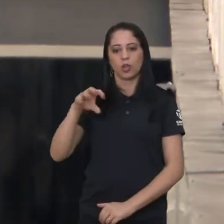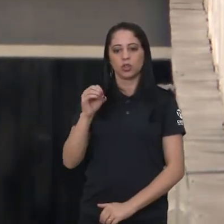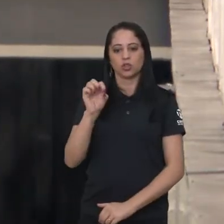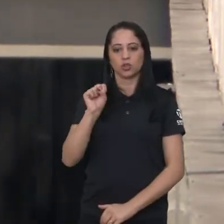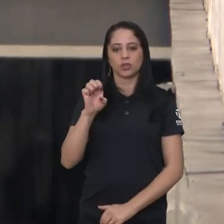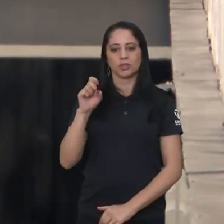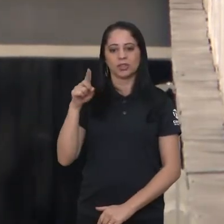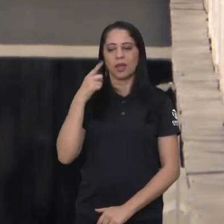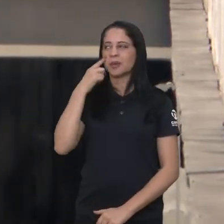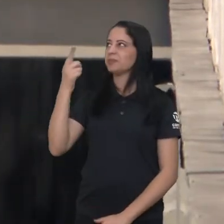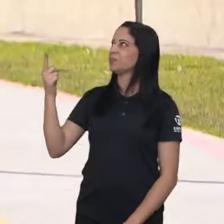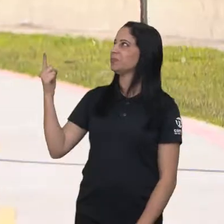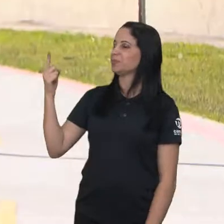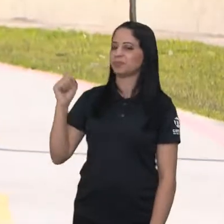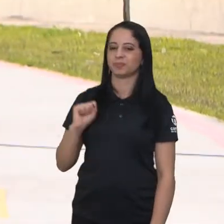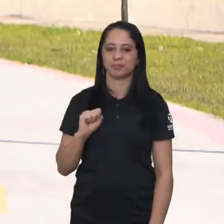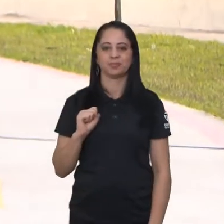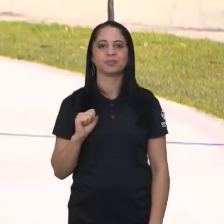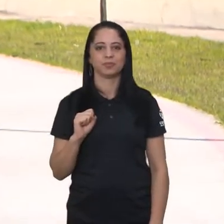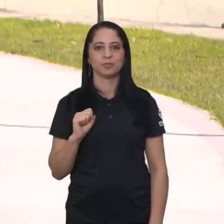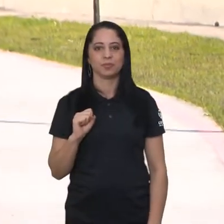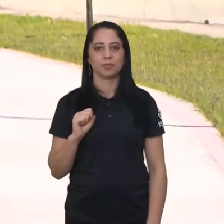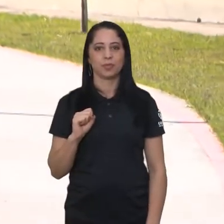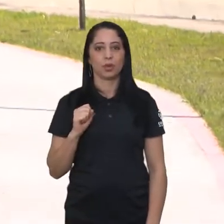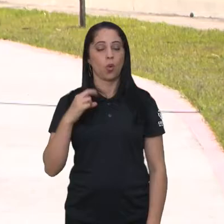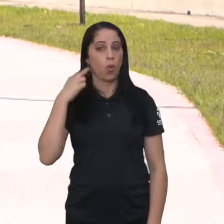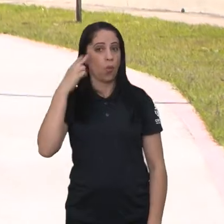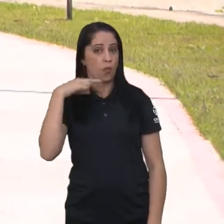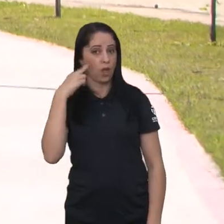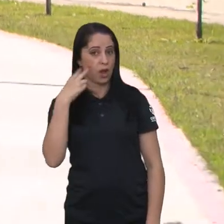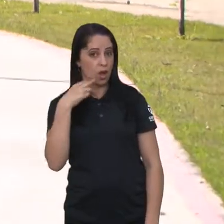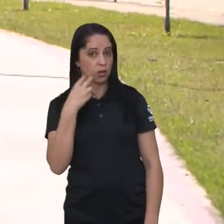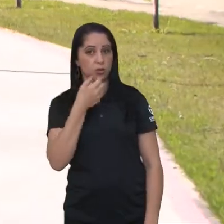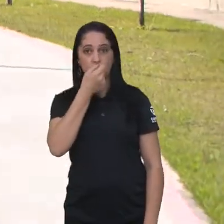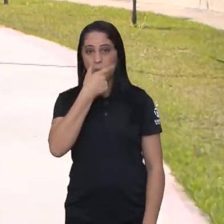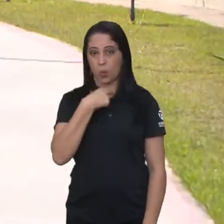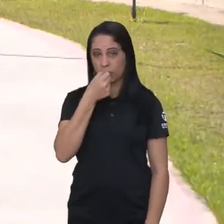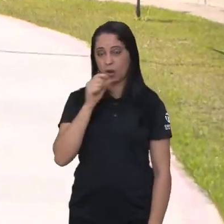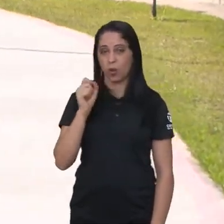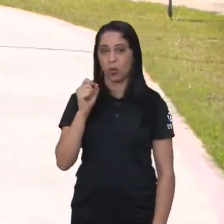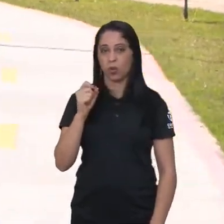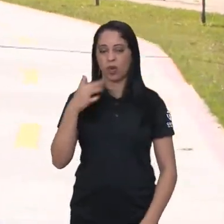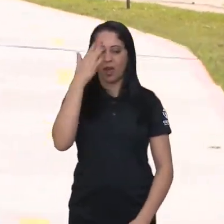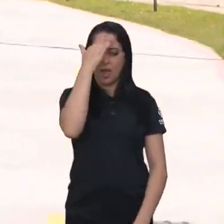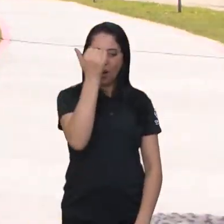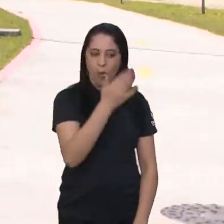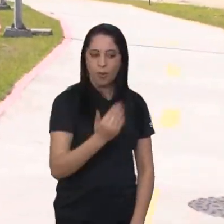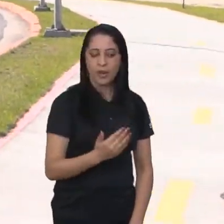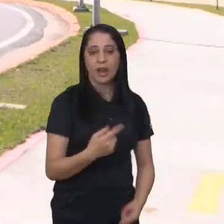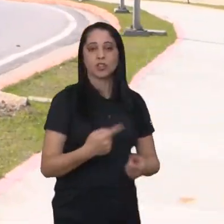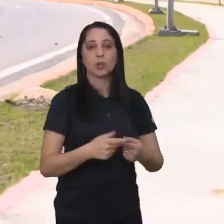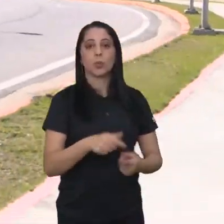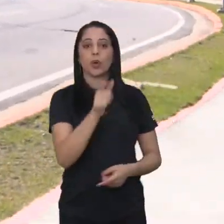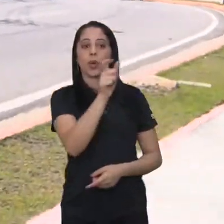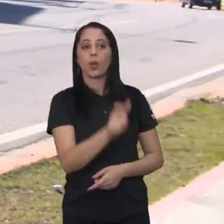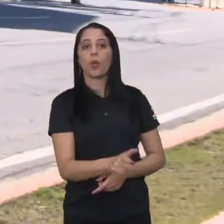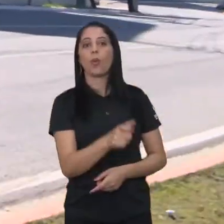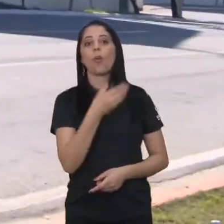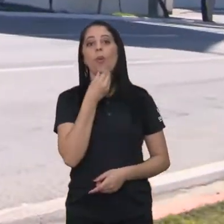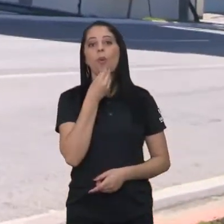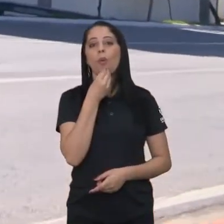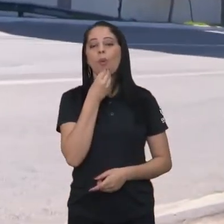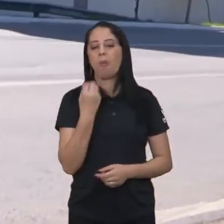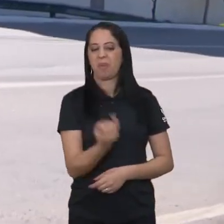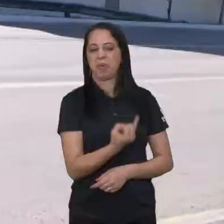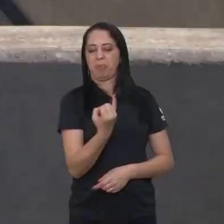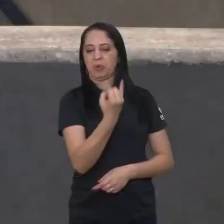Carlos Pereira da Silva. Segundo Roberto do Eleven, a homenagem é dedicada a um morador que foi muito importante no